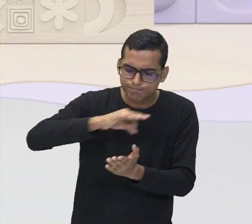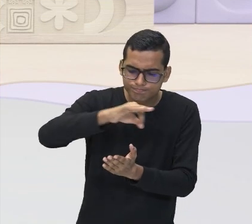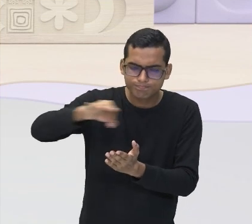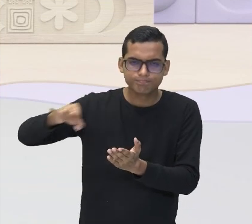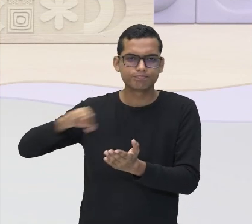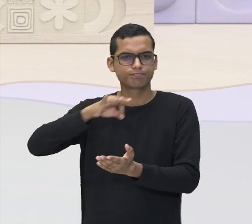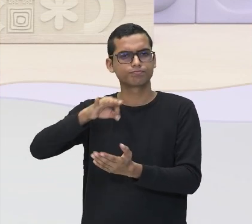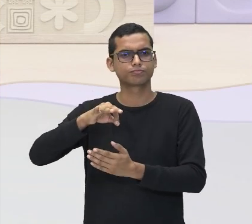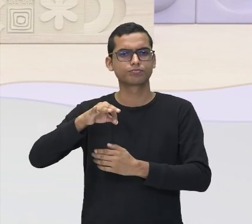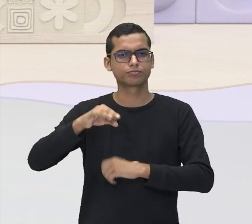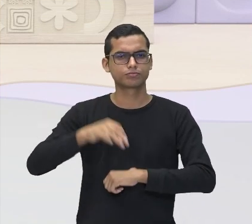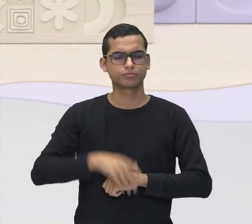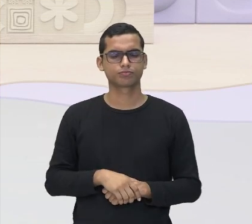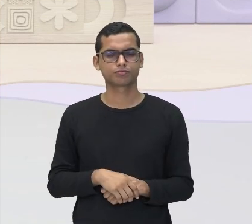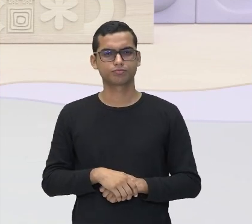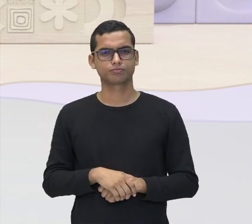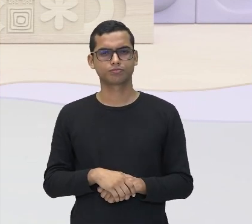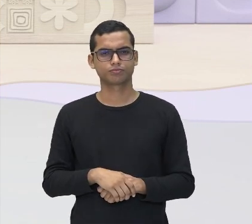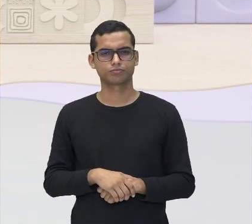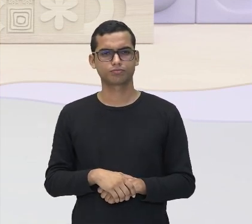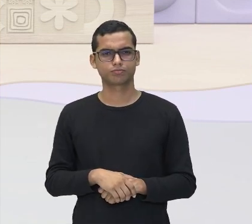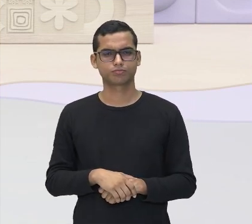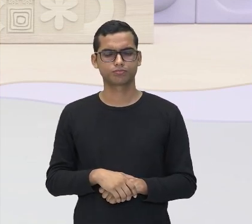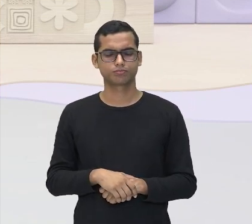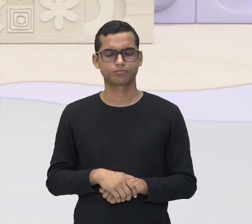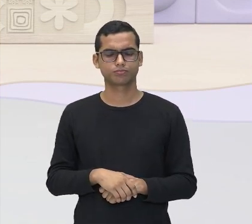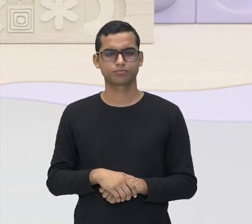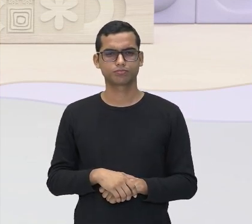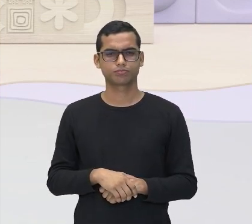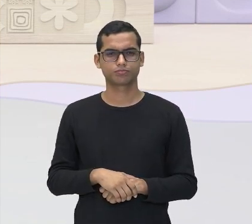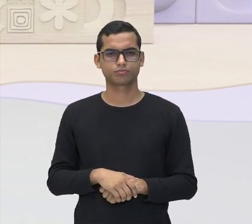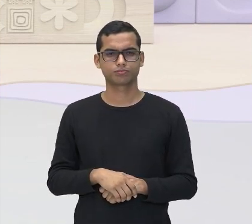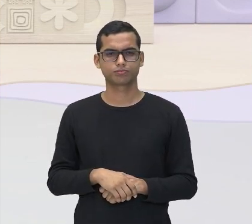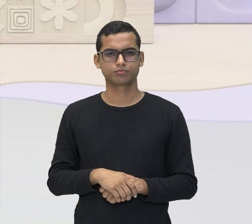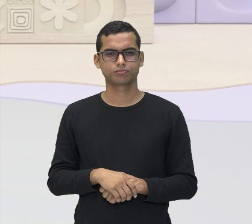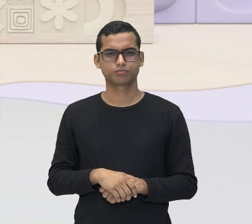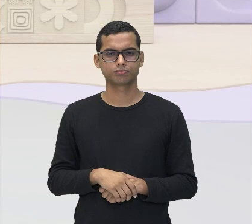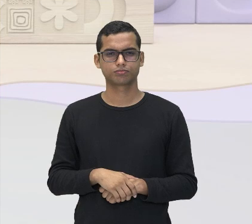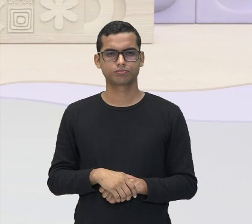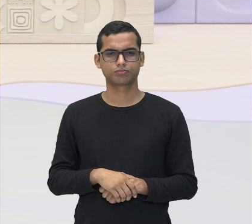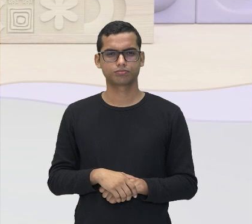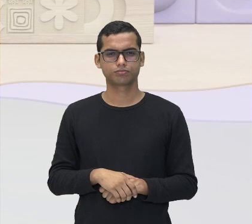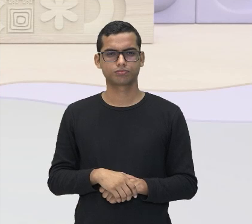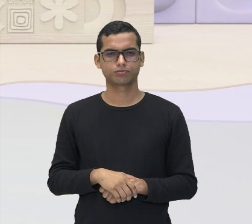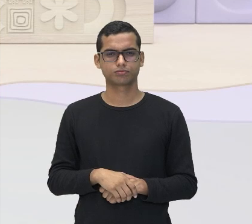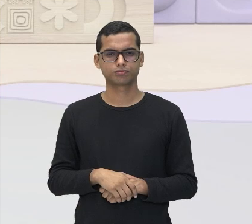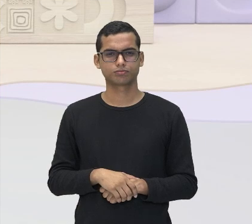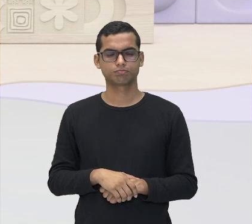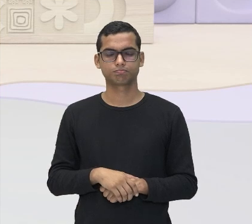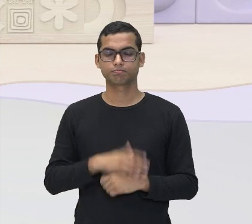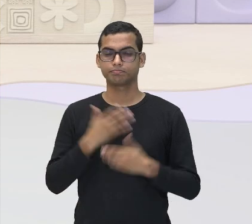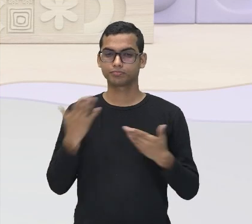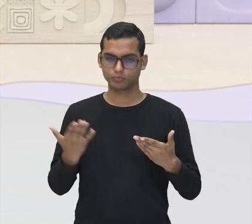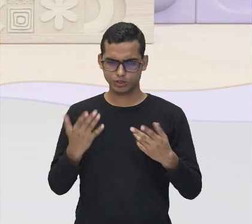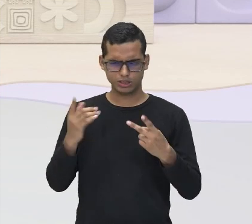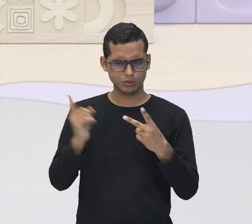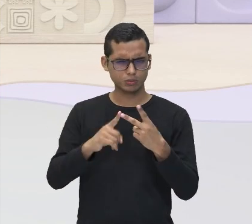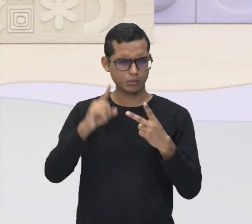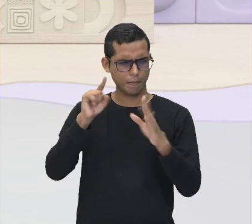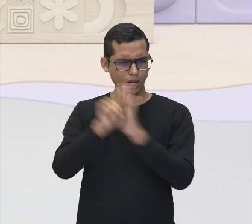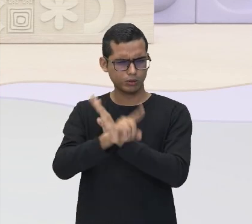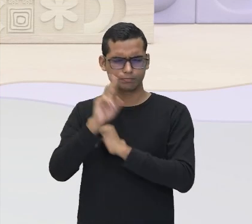A segunda pergunta que eu coloquei aqui para vocês, que está aqui, qual o significado da nossa presença como seres